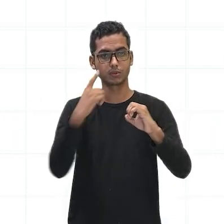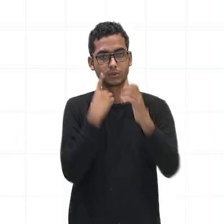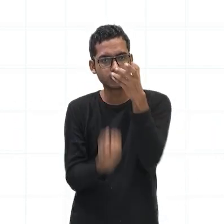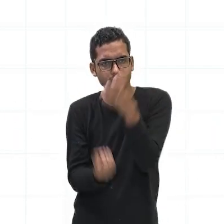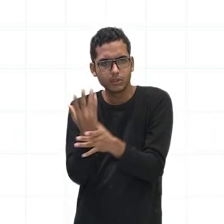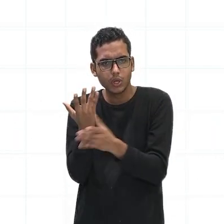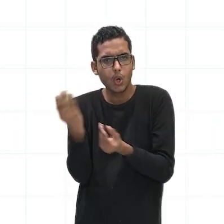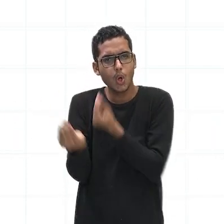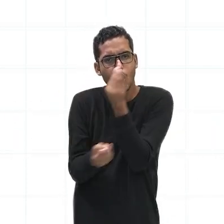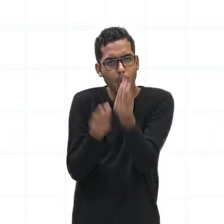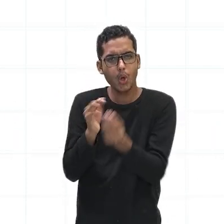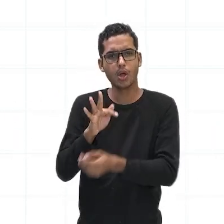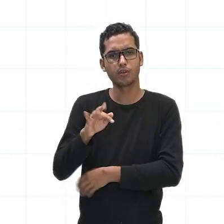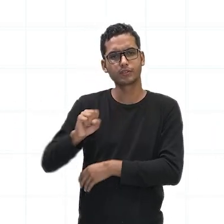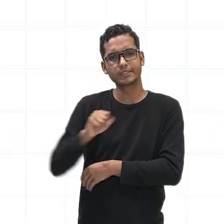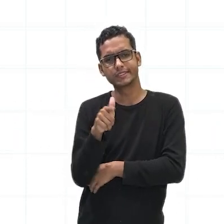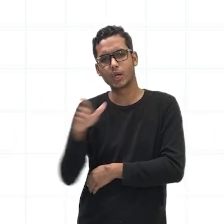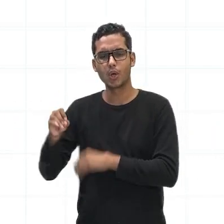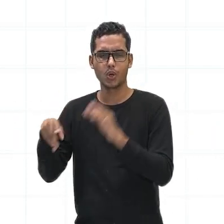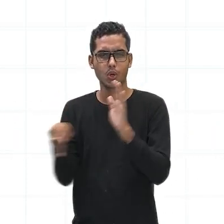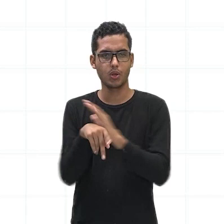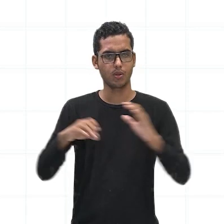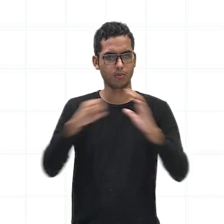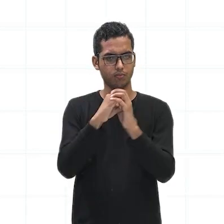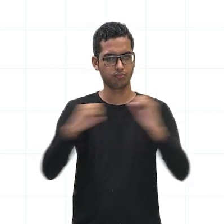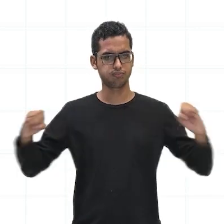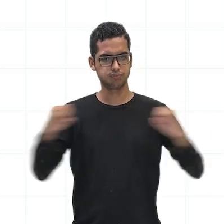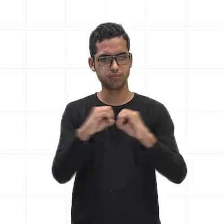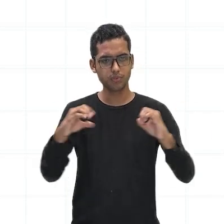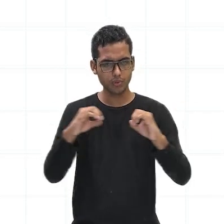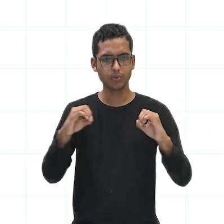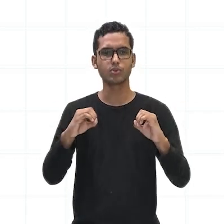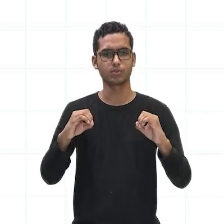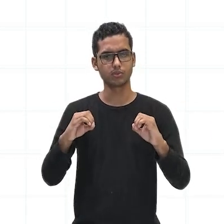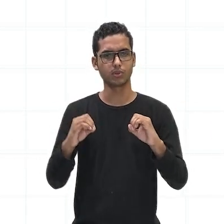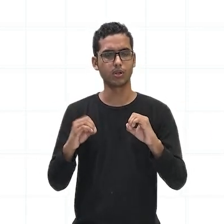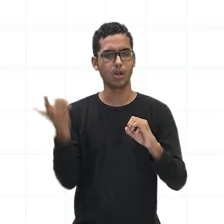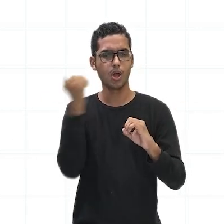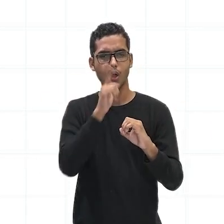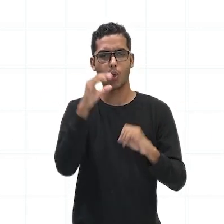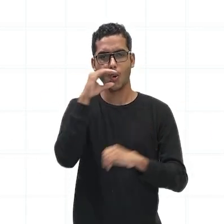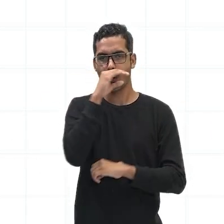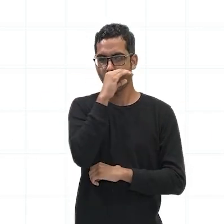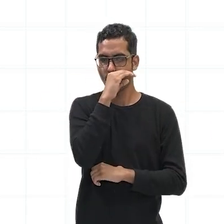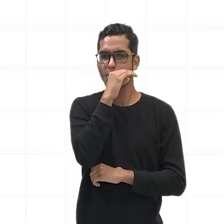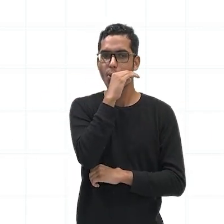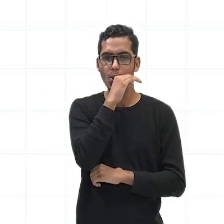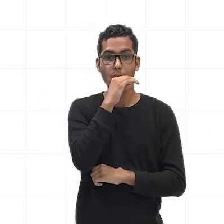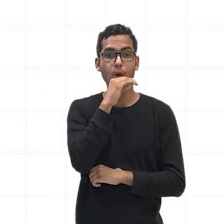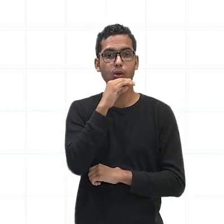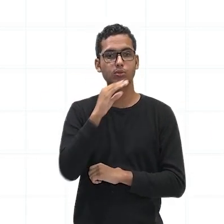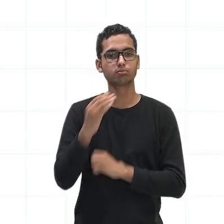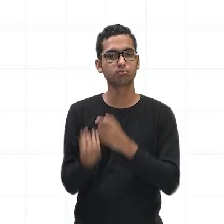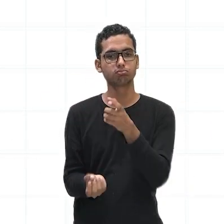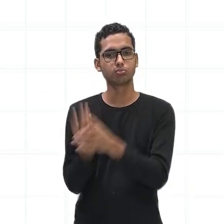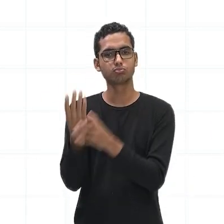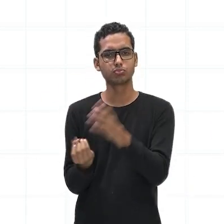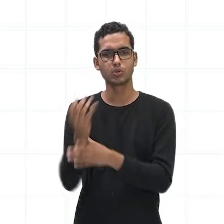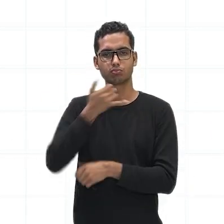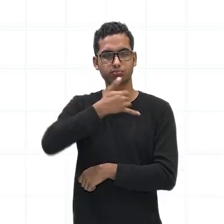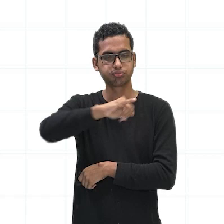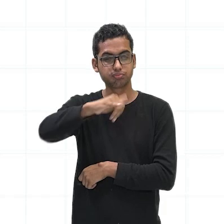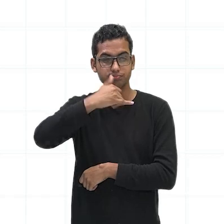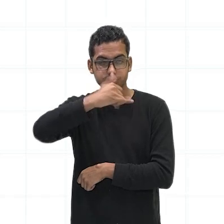da fissão do núcleo atômico, né, que ocasiona uma liberação de calor para a produção de uma energia